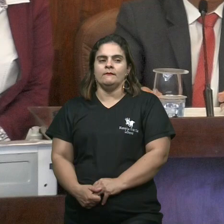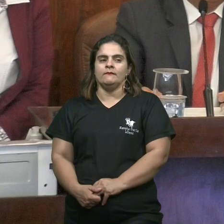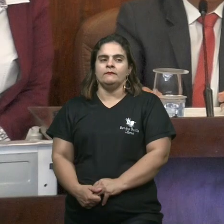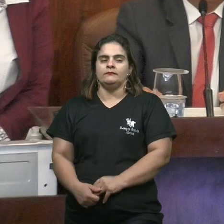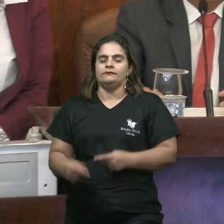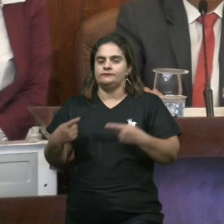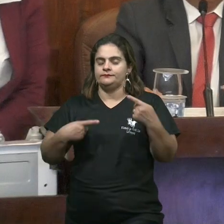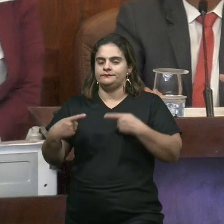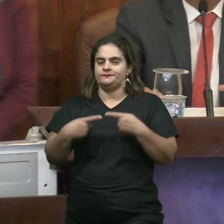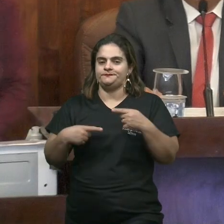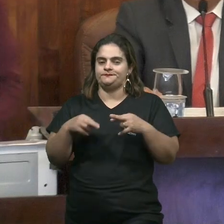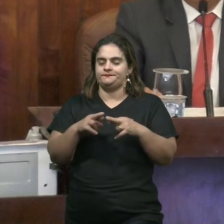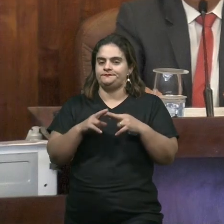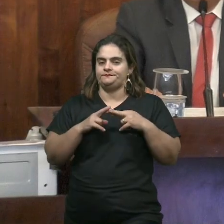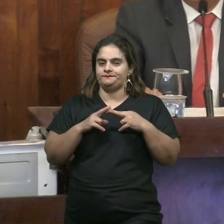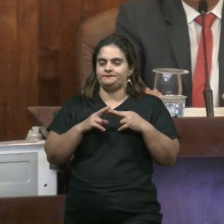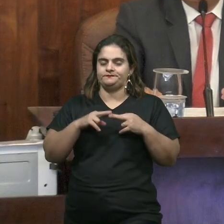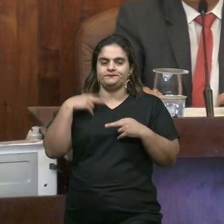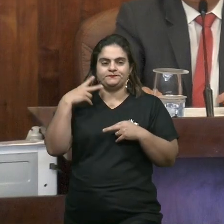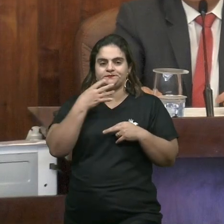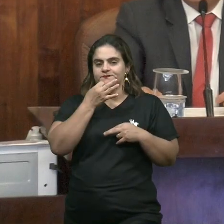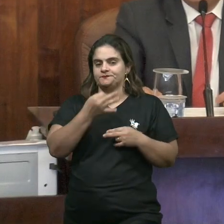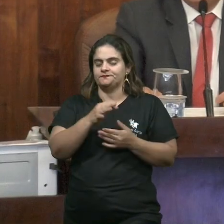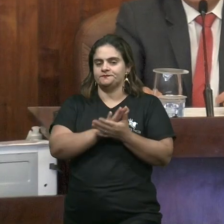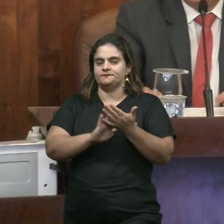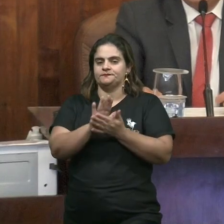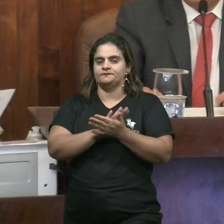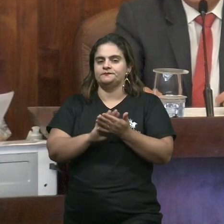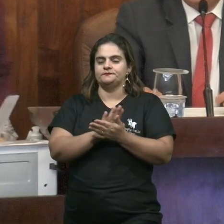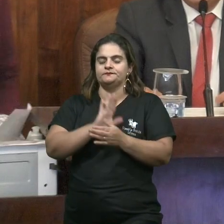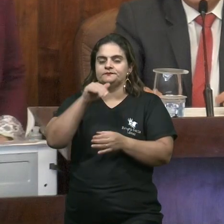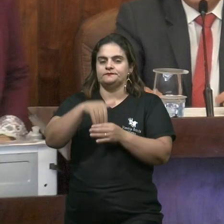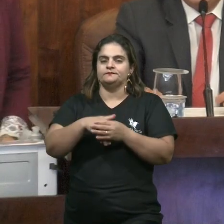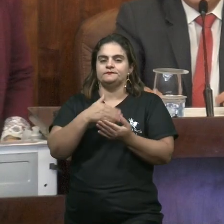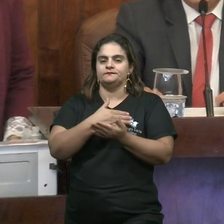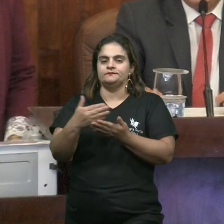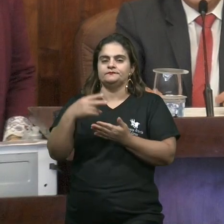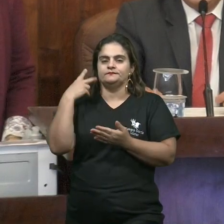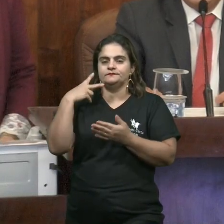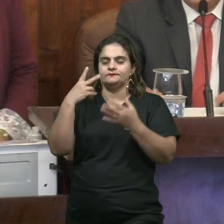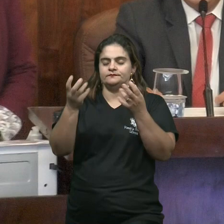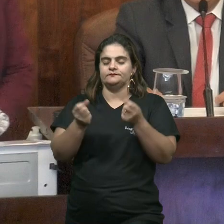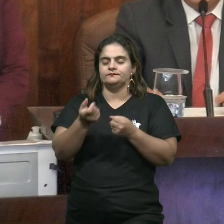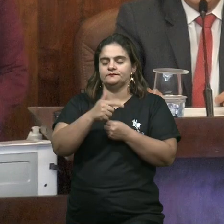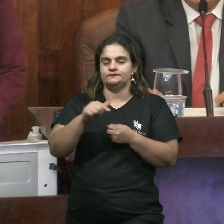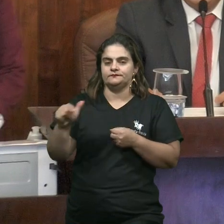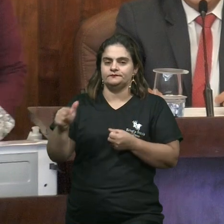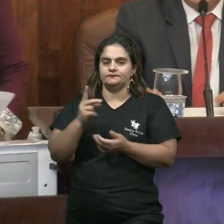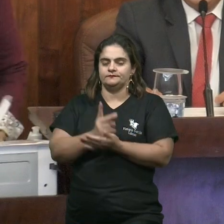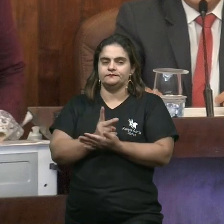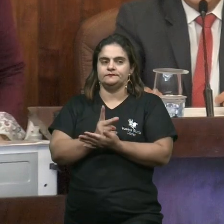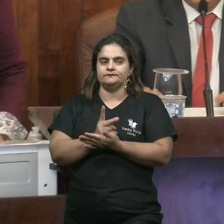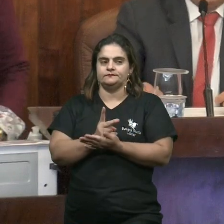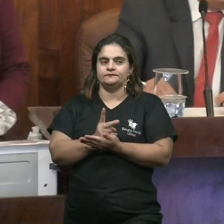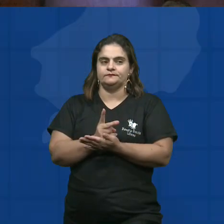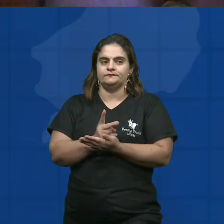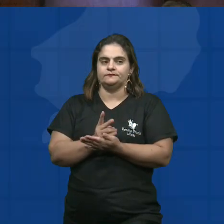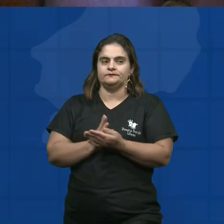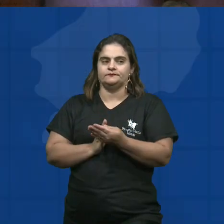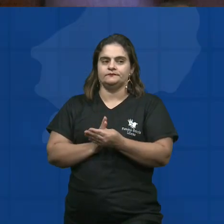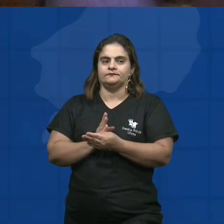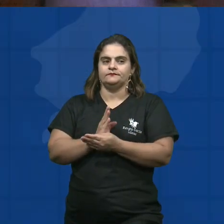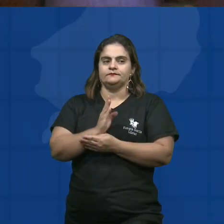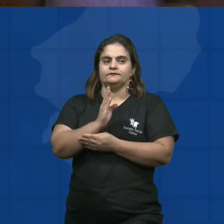Em discussão, requerimento? Não havendo vereadores que estão em votação. Os vereadores que estão favoráveis permaneçam como se